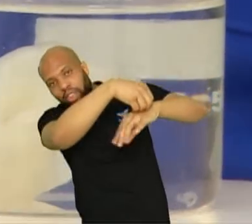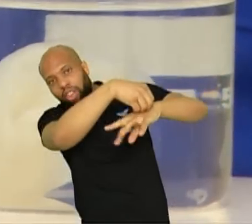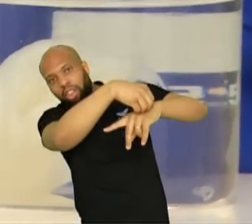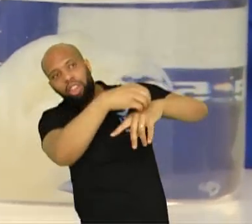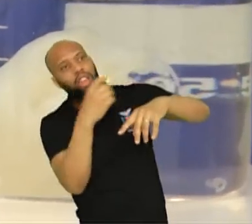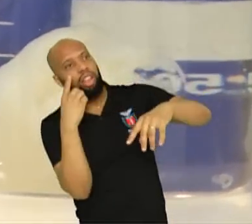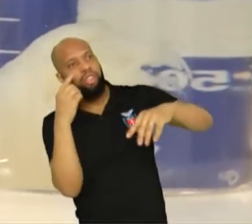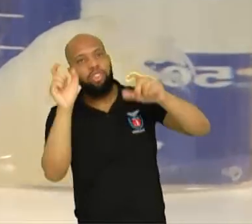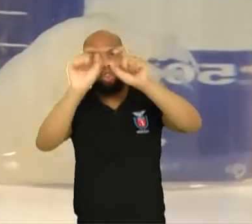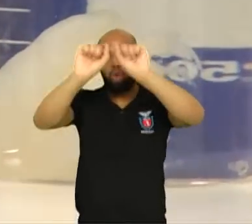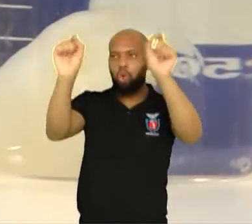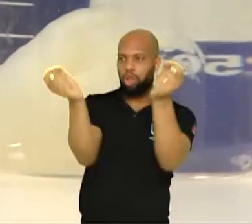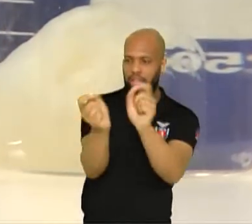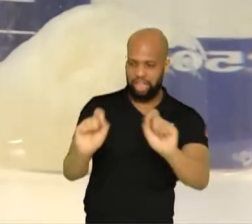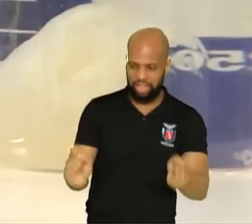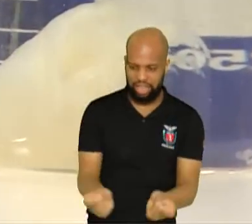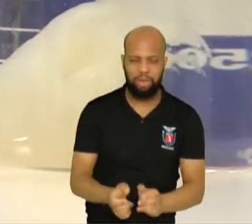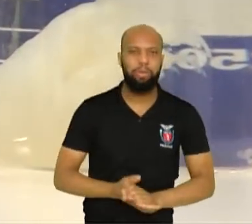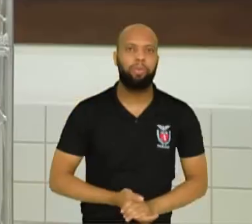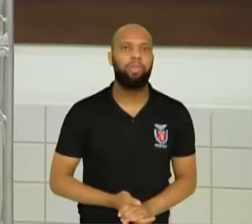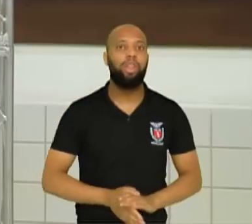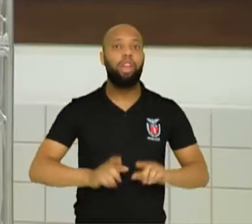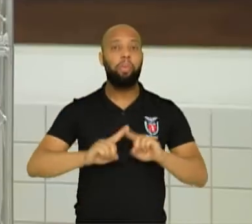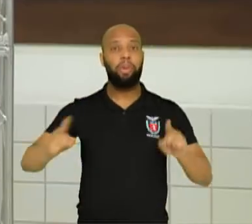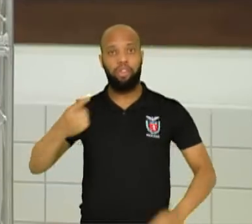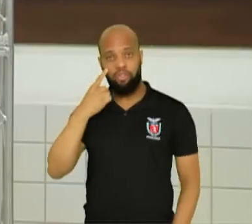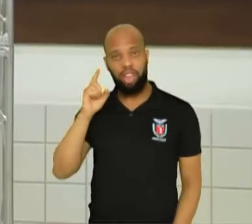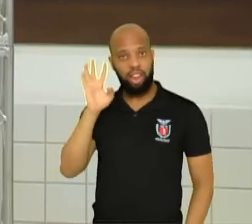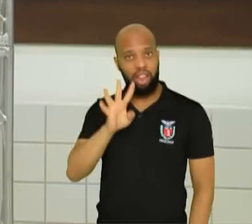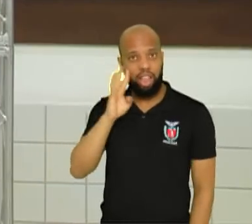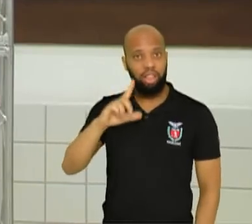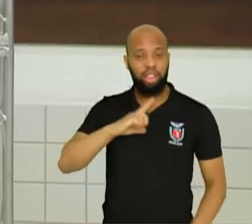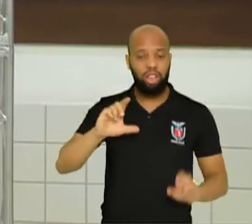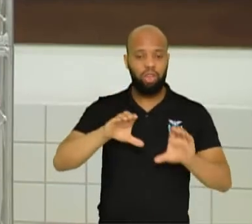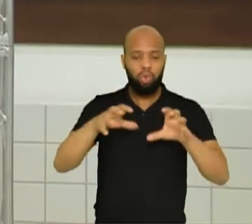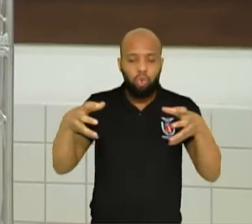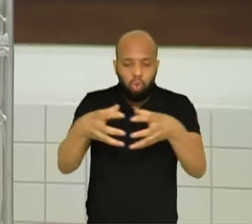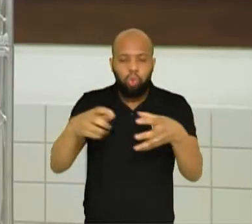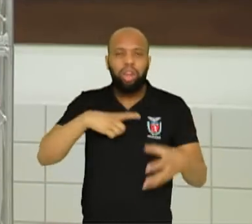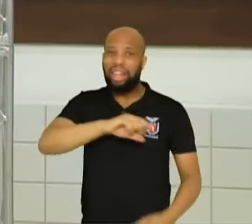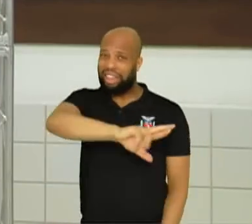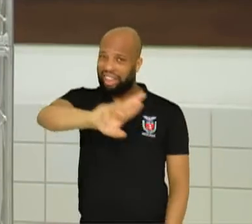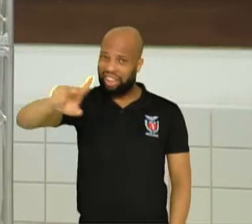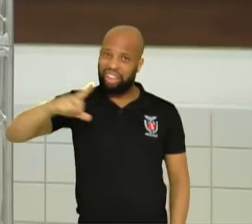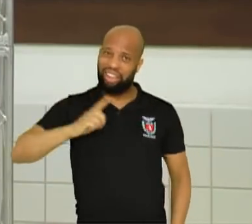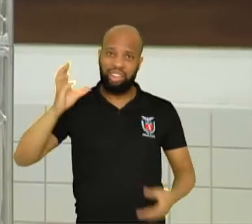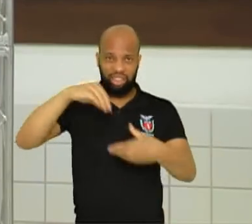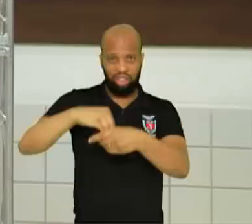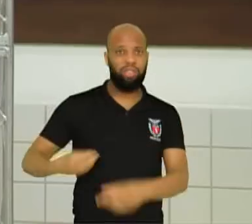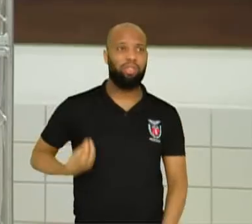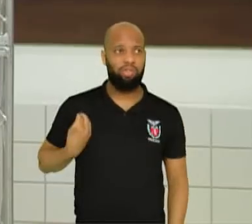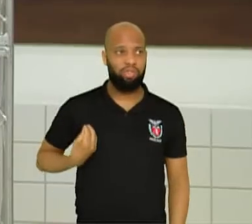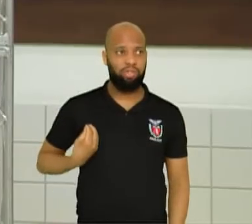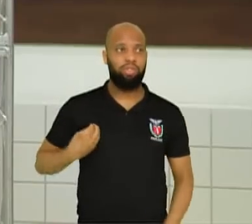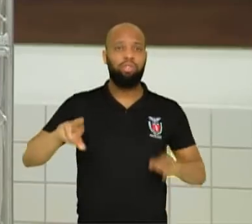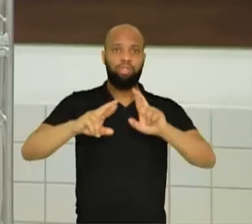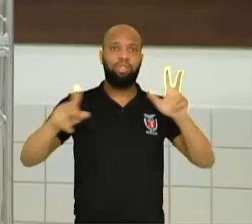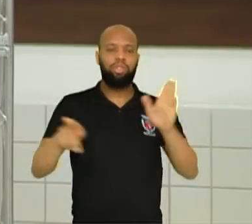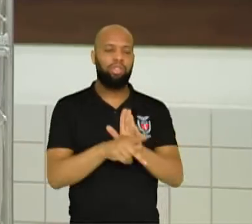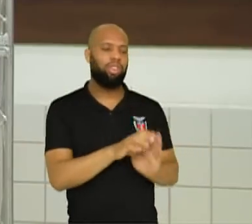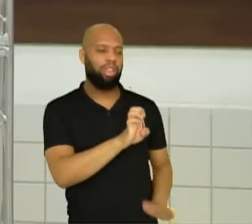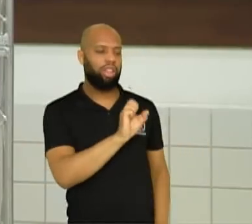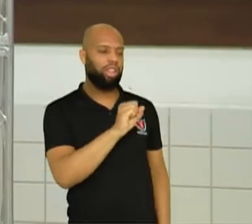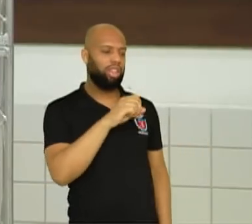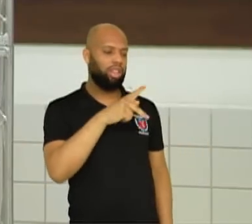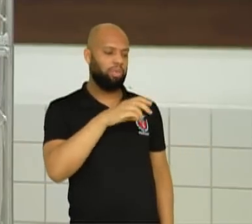os organismos. Mas olha que legal, é um grupo com uma diversidade muito grande de organismos. Diferente das esponjas, que a